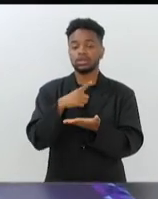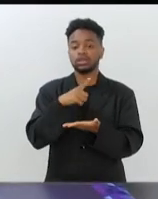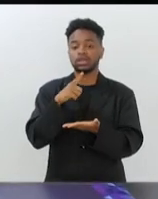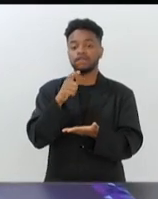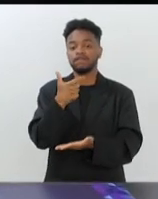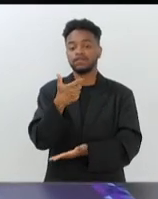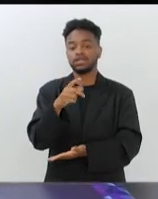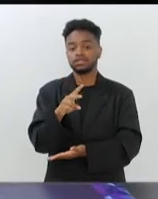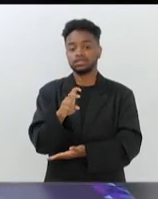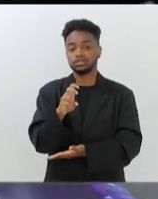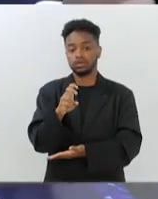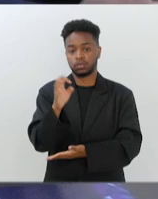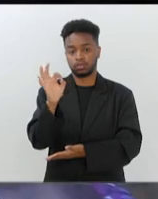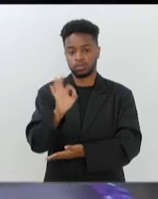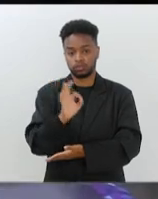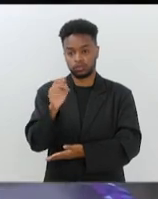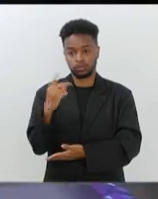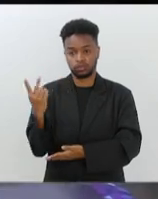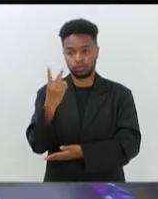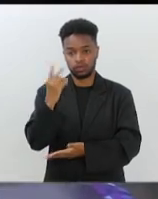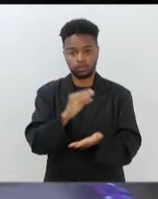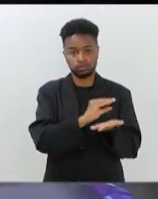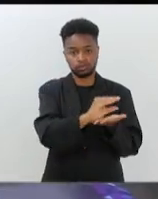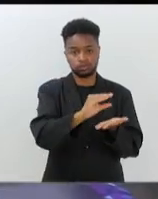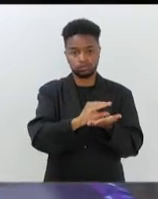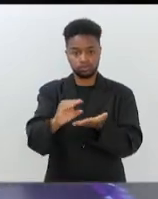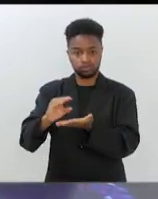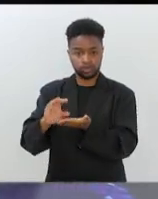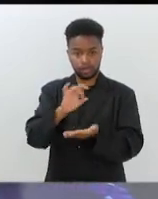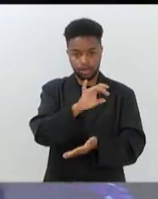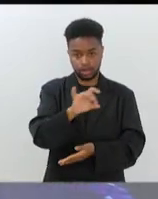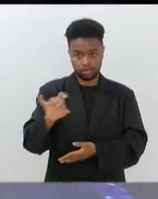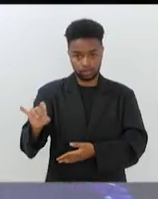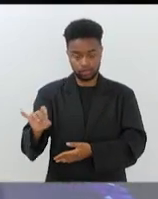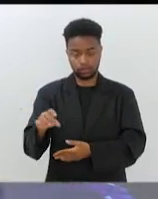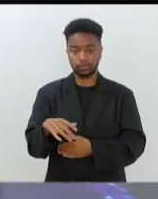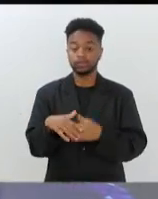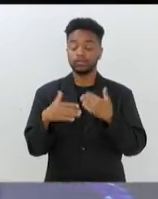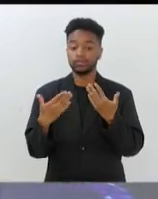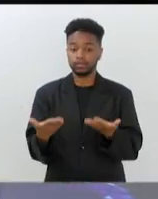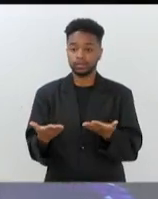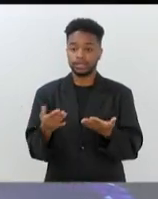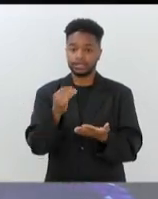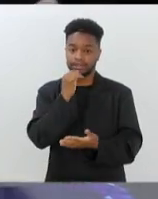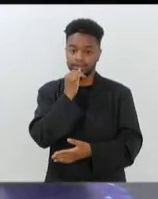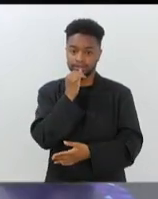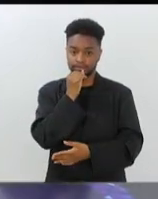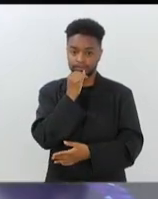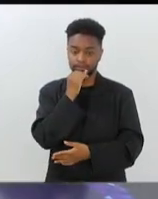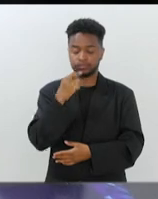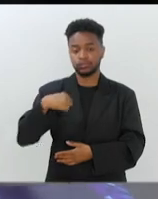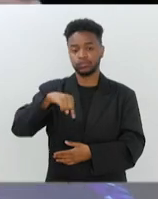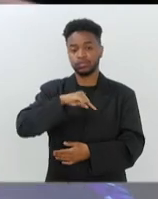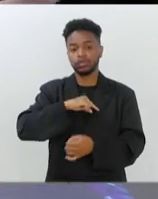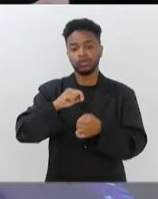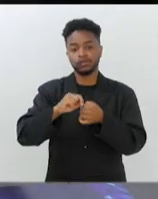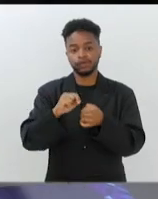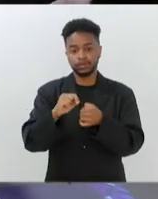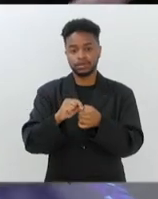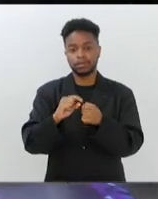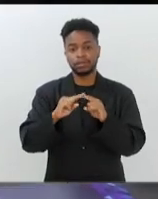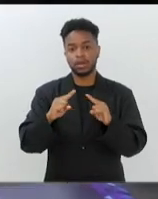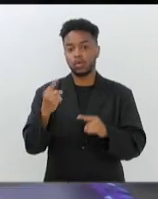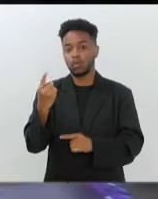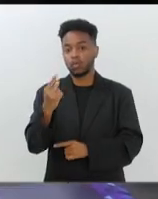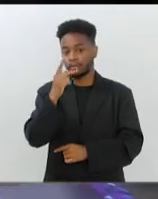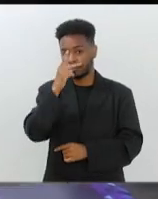25% no valor para C uma das quatro agências Então à medida que por exemplo nós fizéssemos a campanha e uma delas